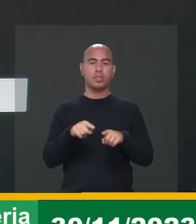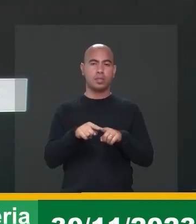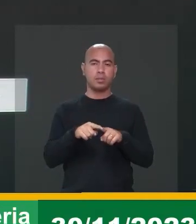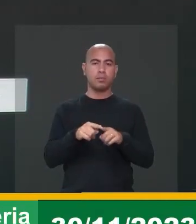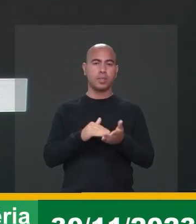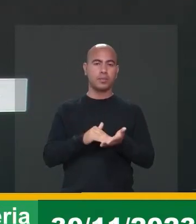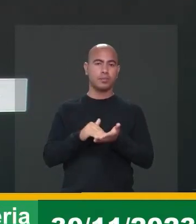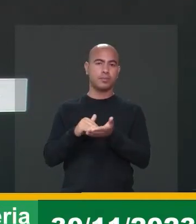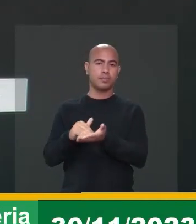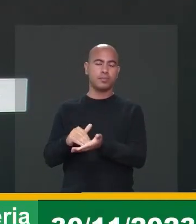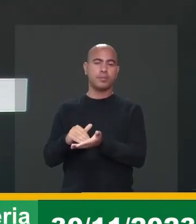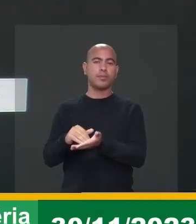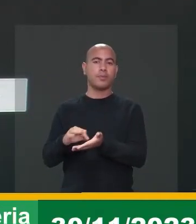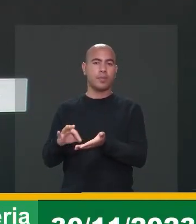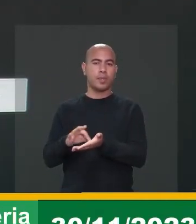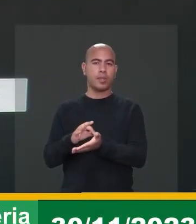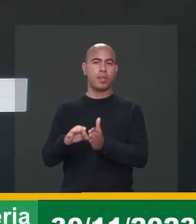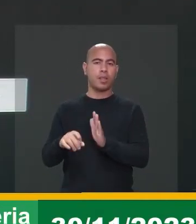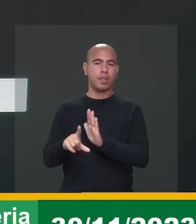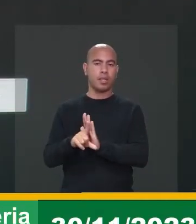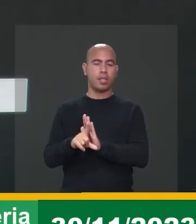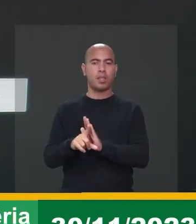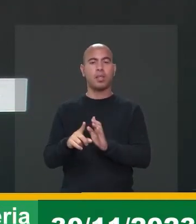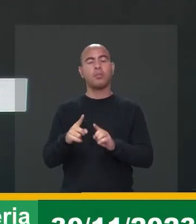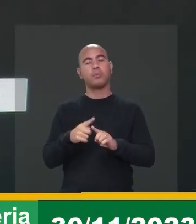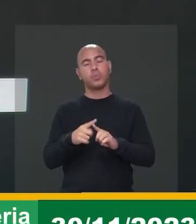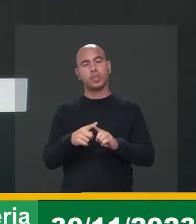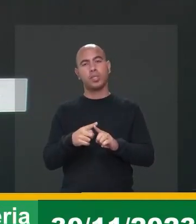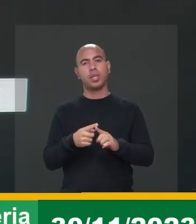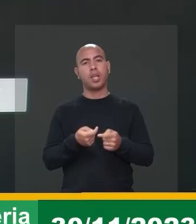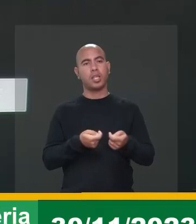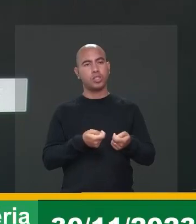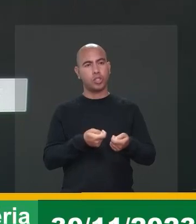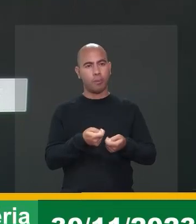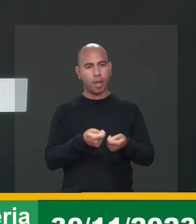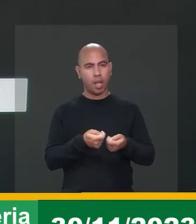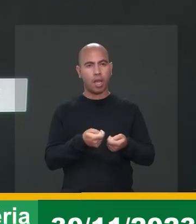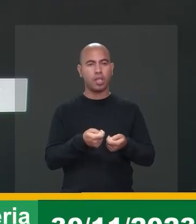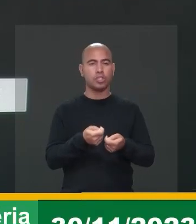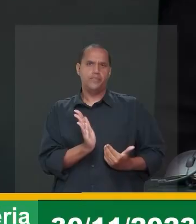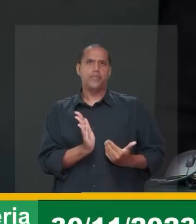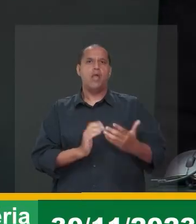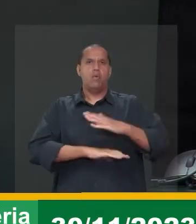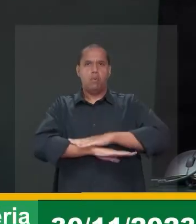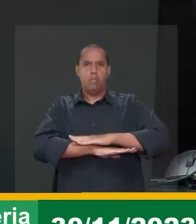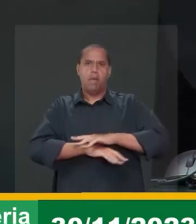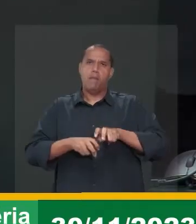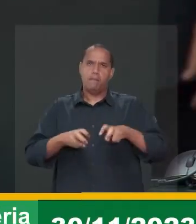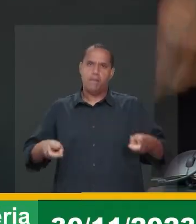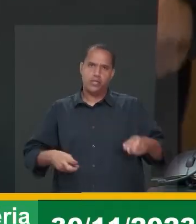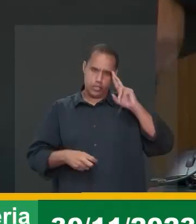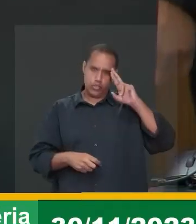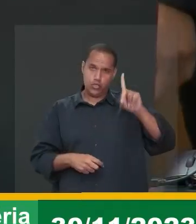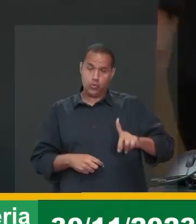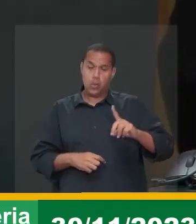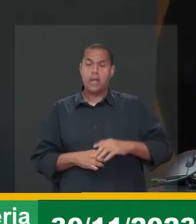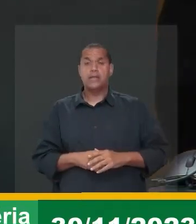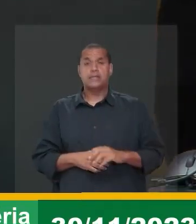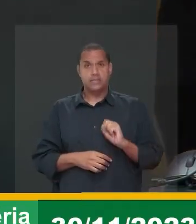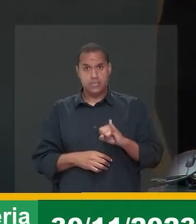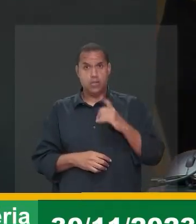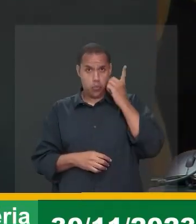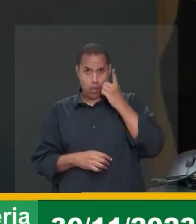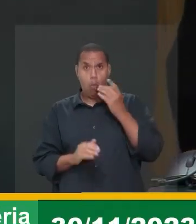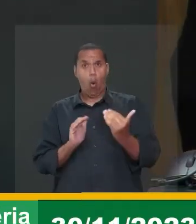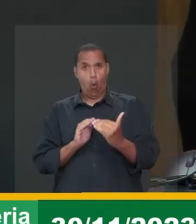somente poderemos fazer o remanejamento orçamentário após a inclusão na LDO para que esta matéria possa ser